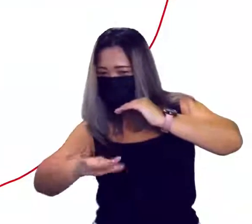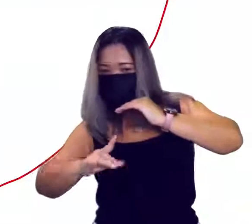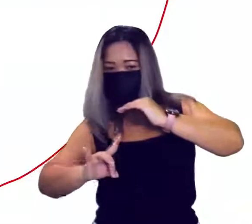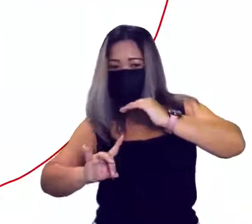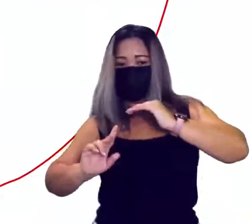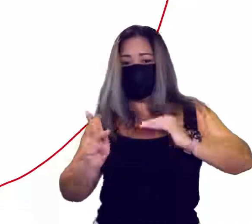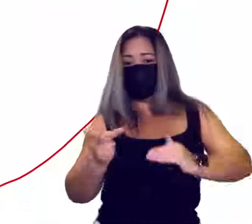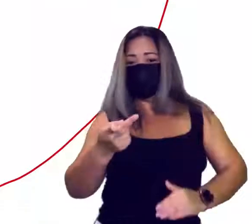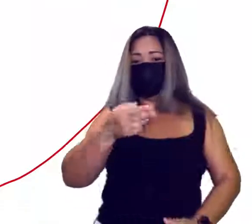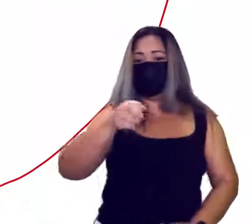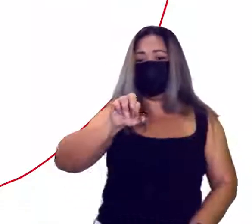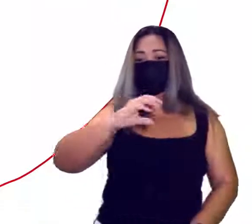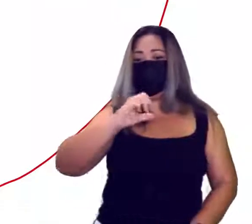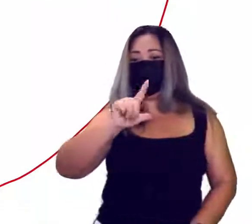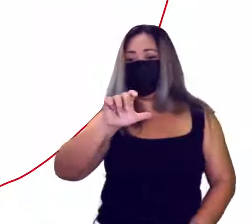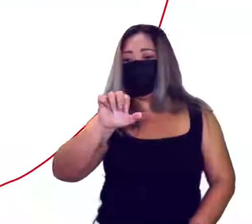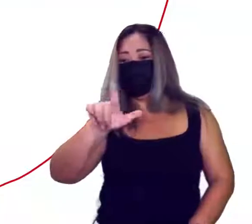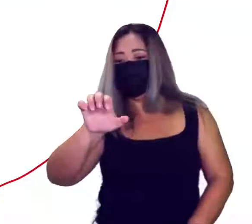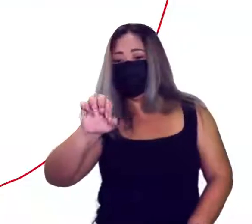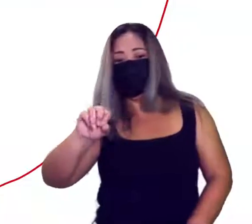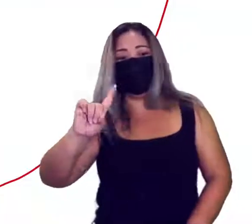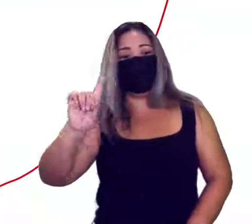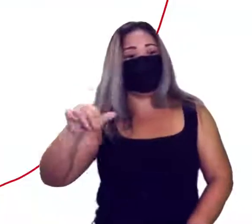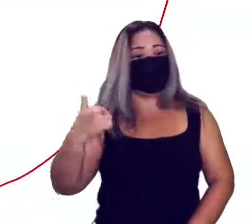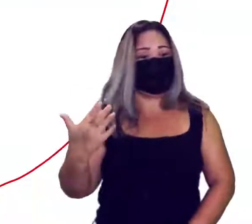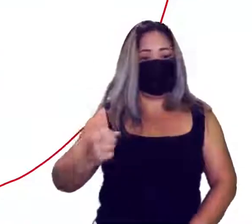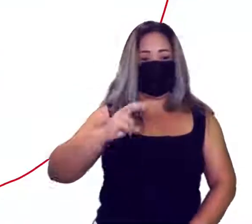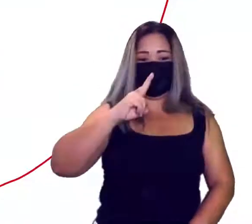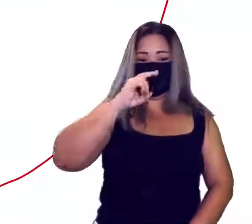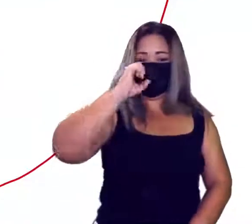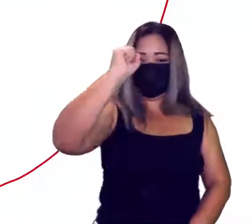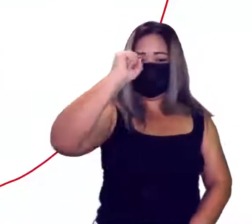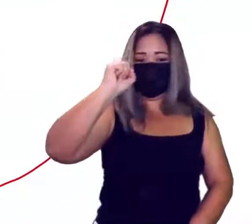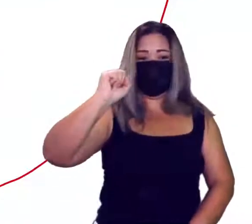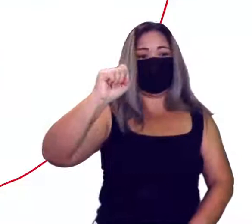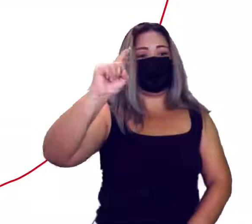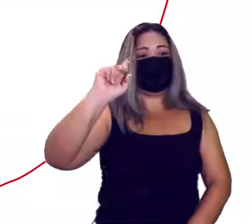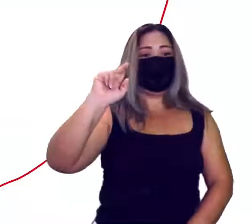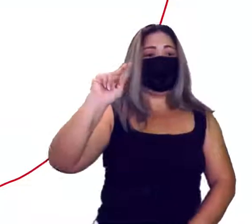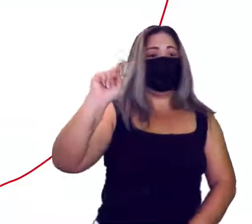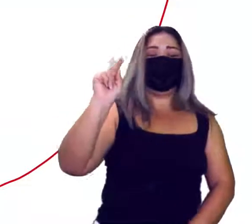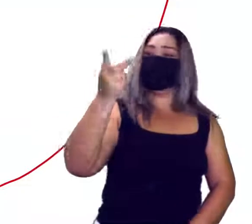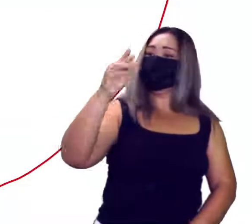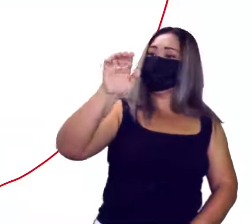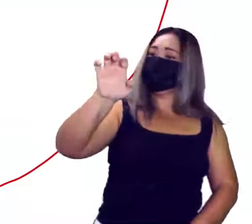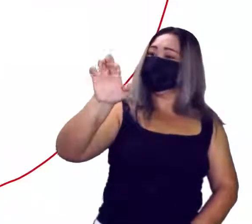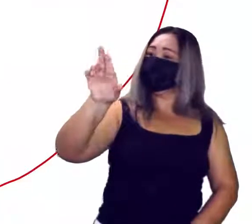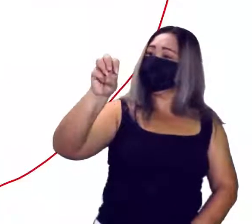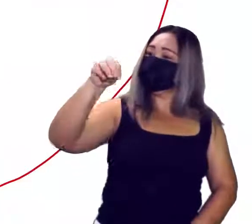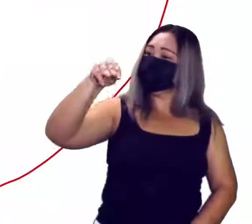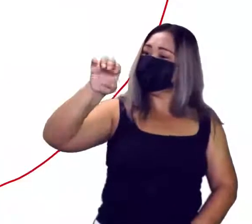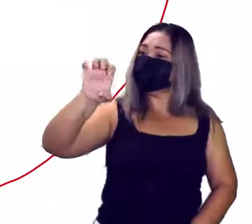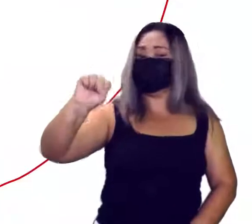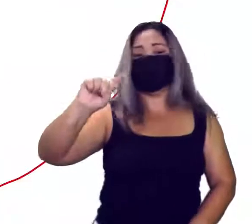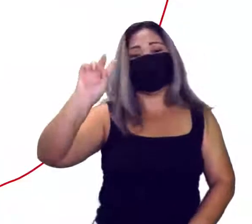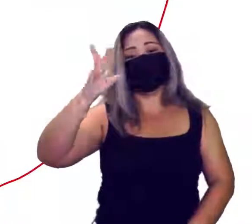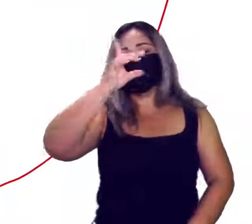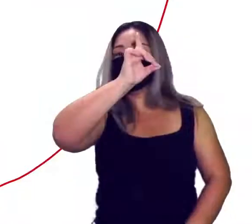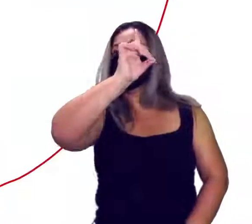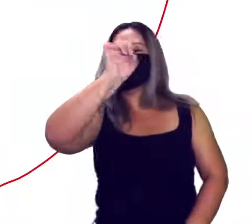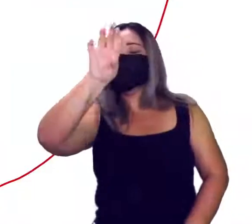ó, Hércules, né, também. E Hermes. O Hermes, né, é o deus